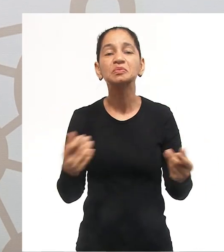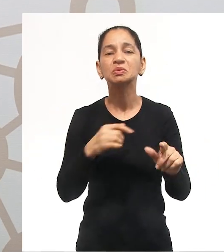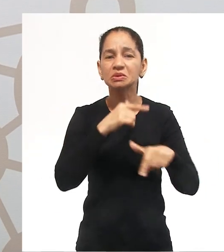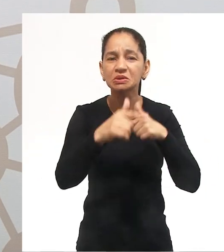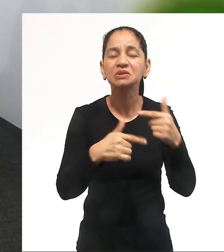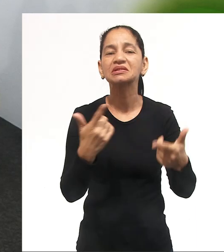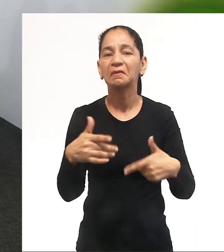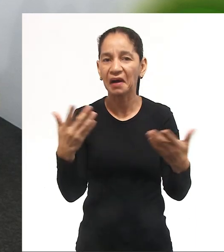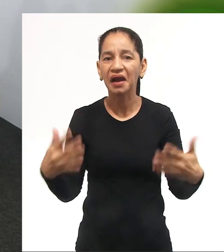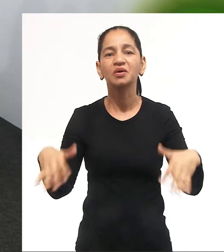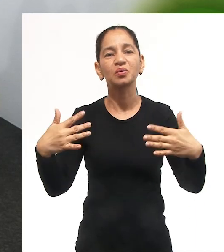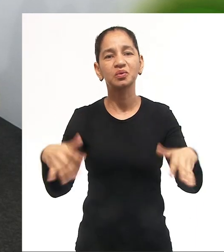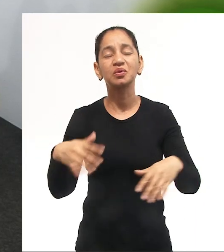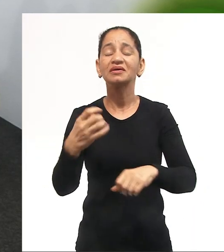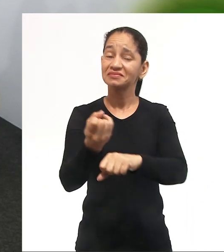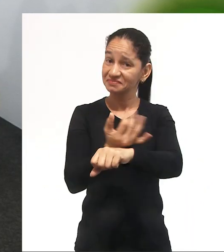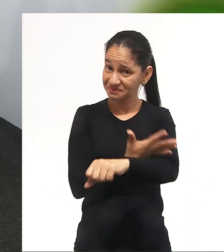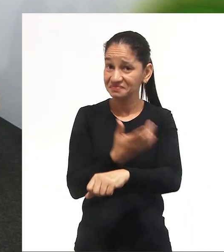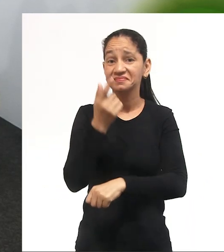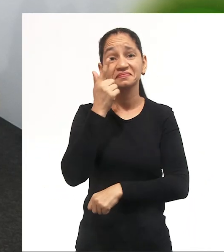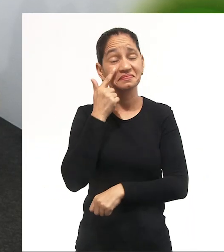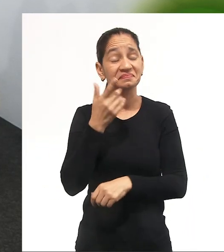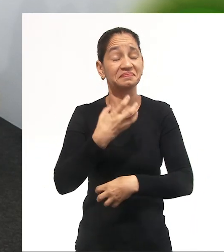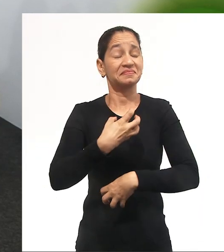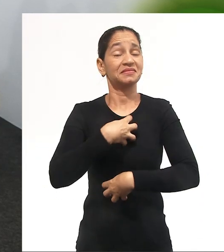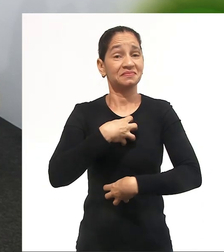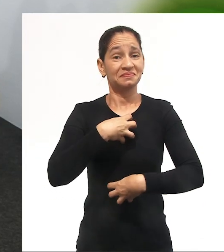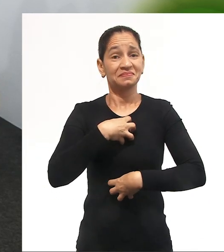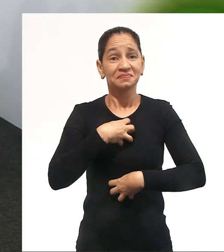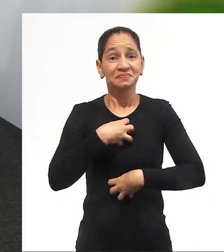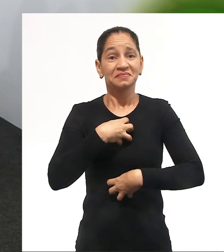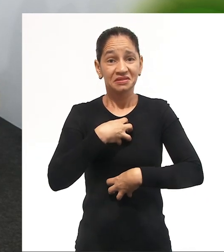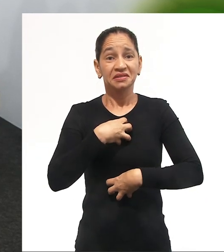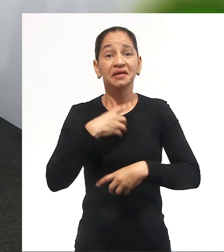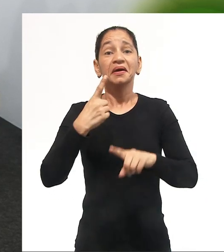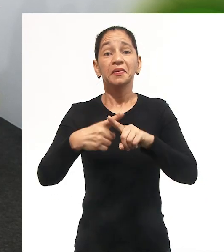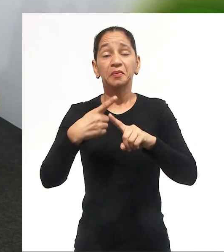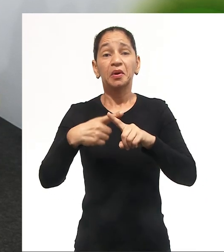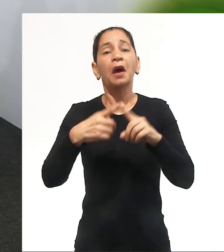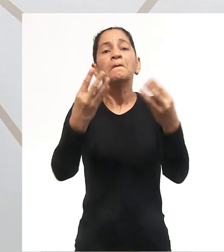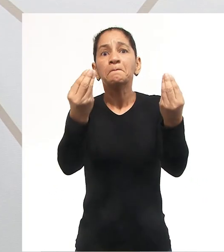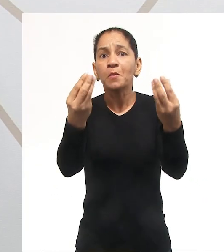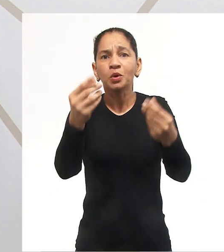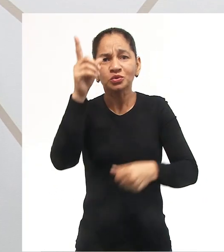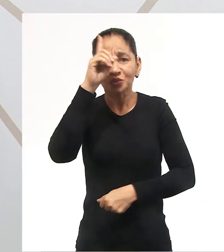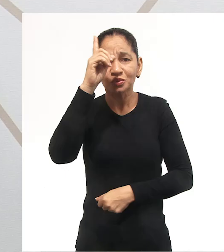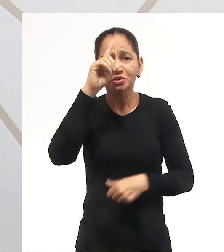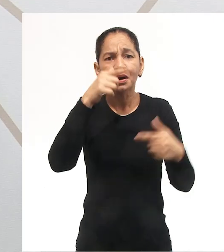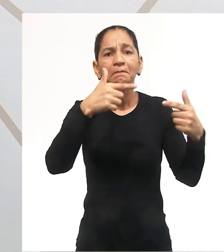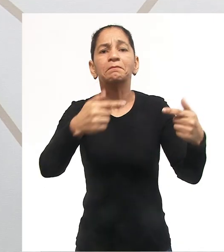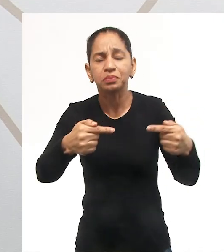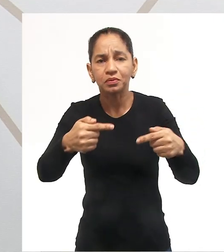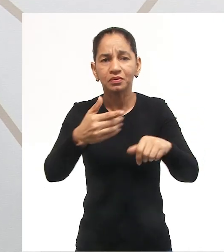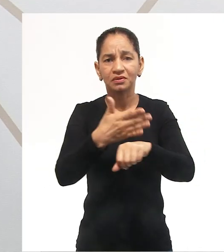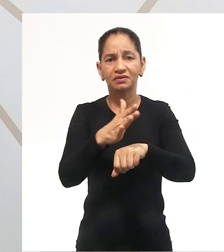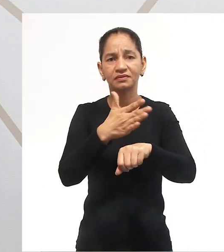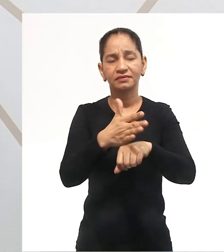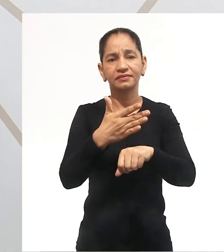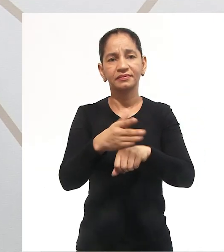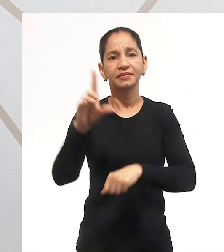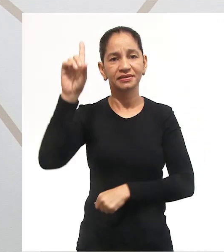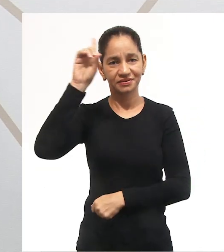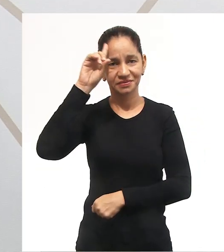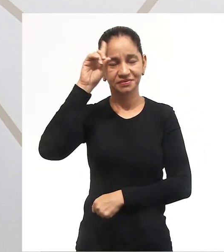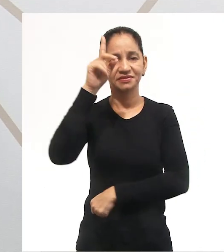pouco. A gente fica emocionada, né, porque, são tantos desafios que a prática